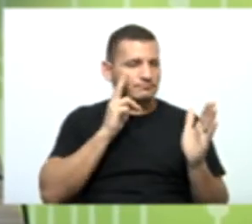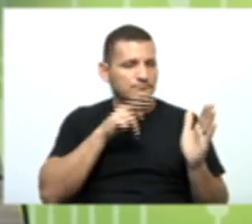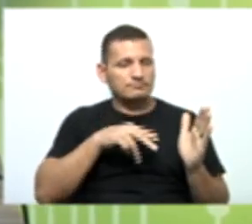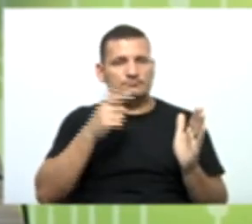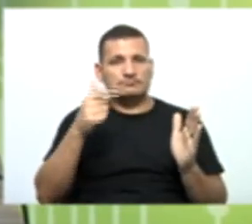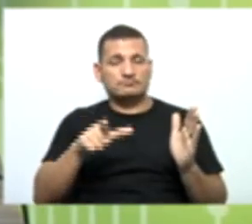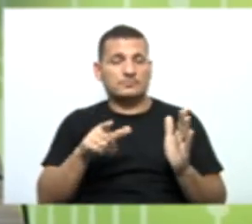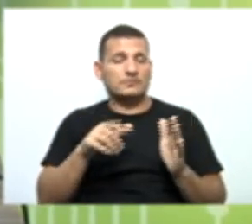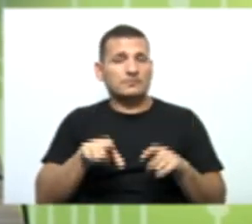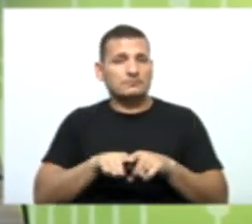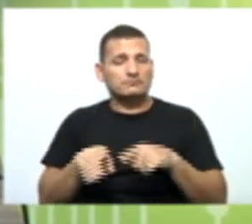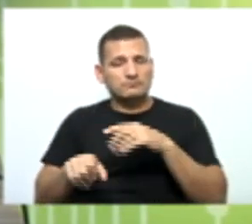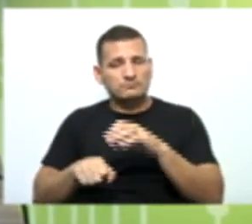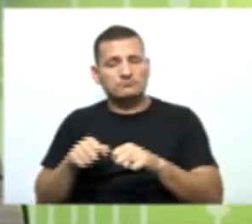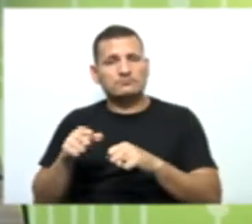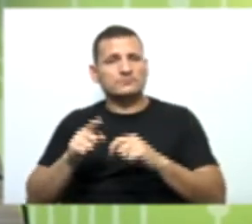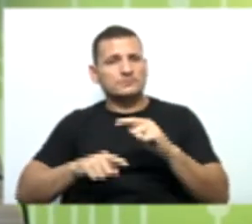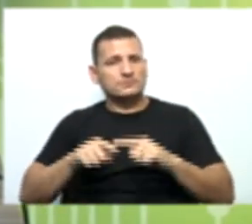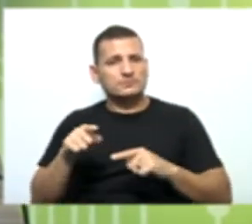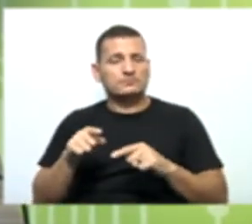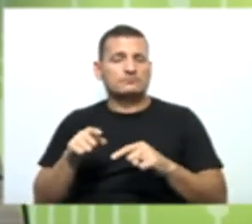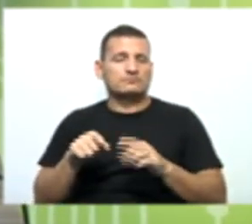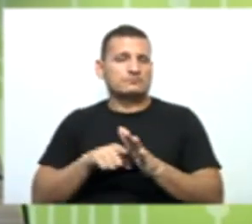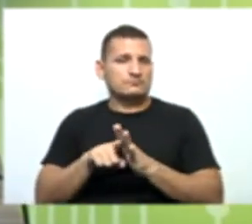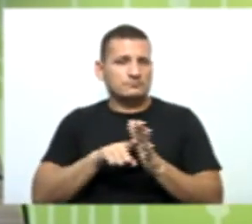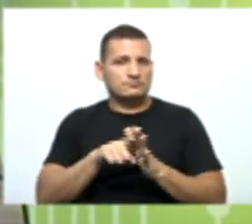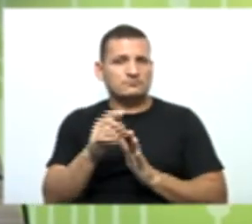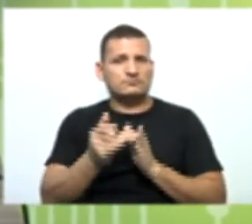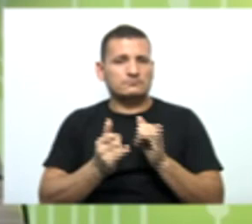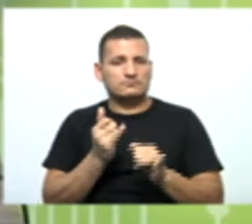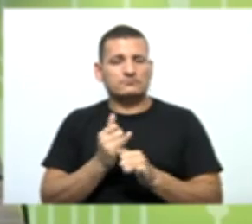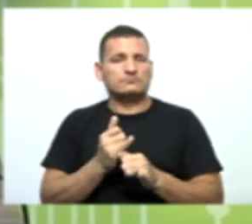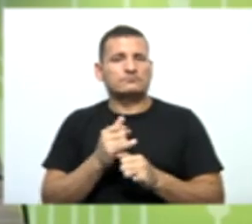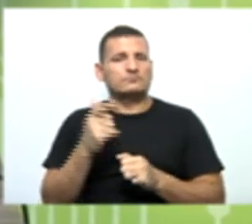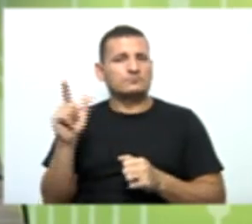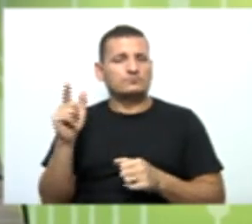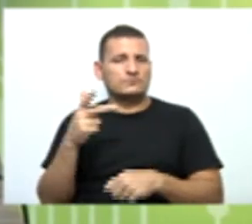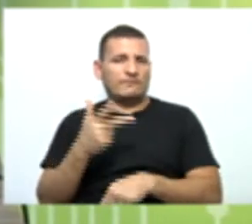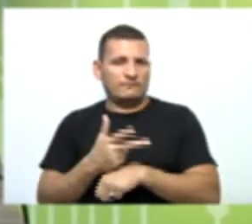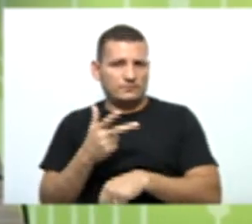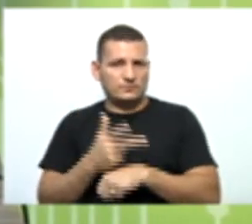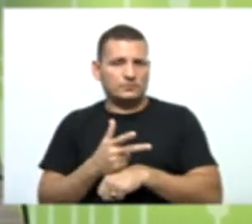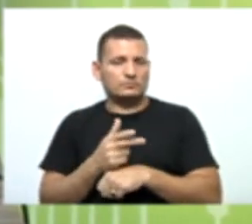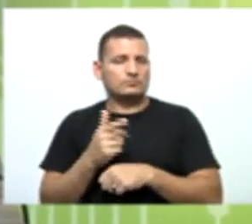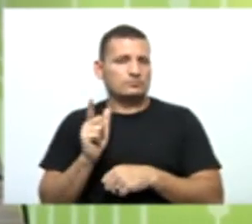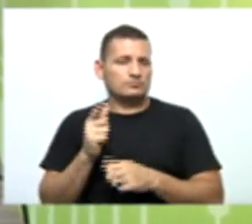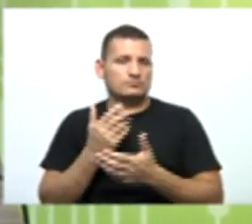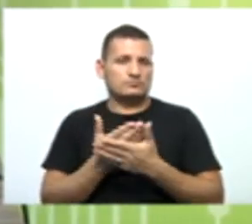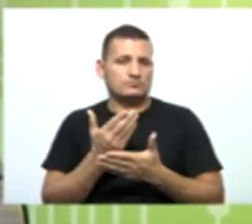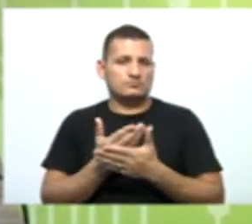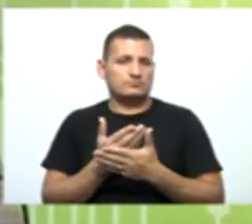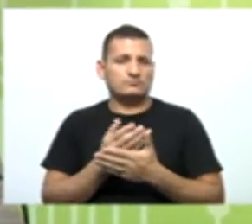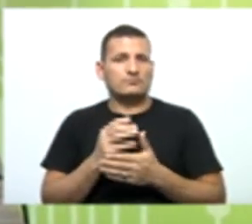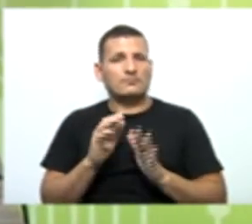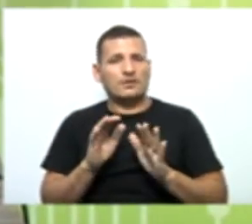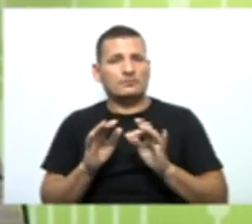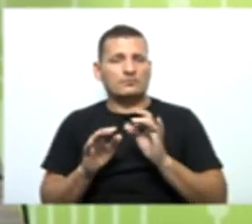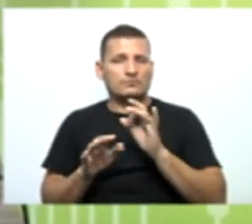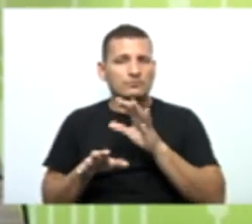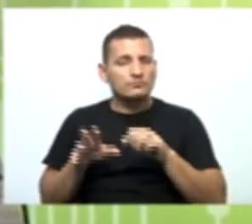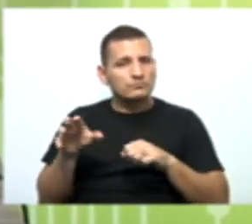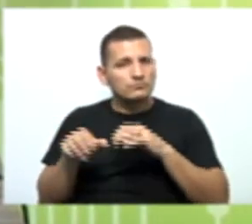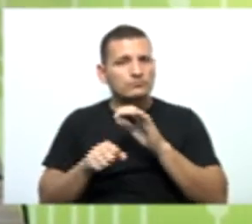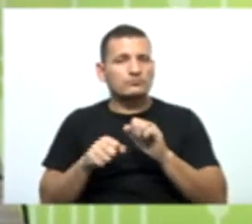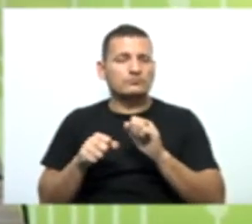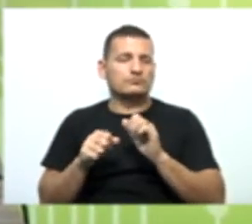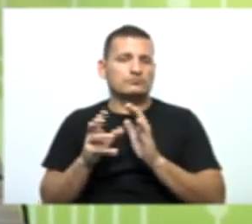mais. Procure alguns materiais à parte na internet, pode procurar outras videoaulas, não tem problema, certo? Só saiba filtrar esses conteúdos que